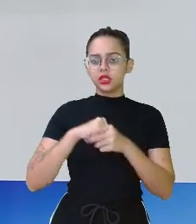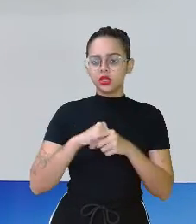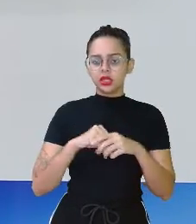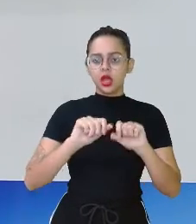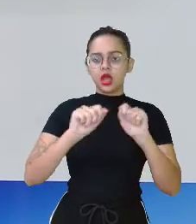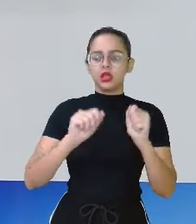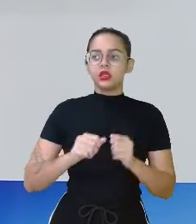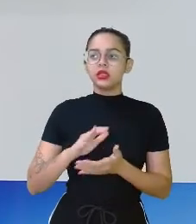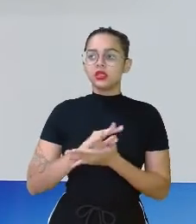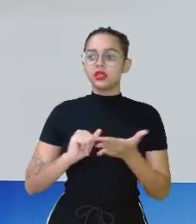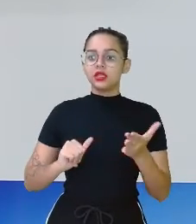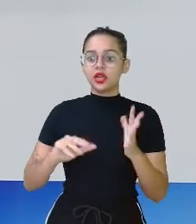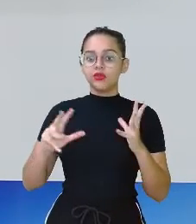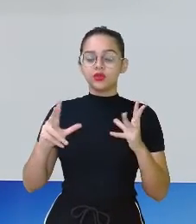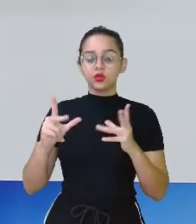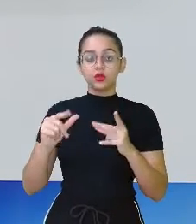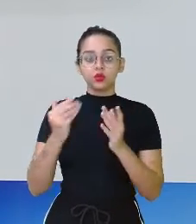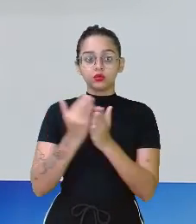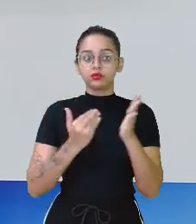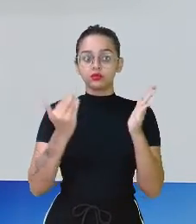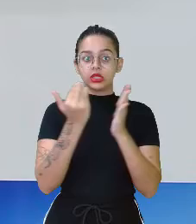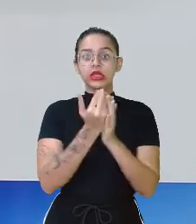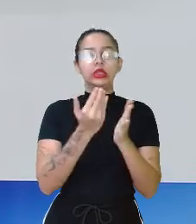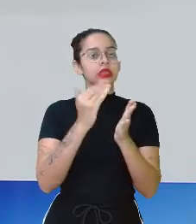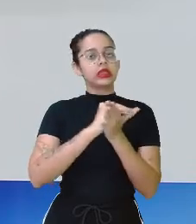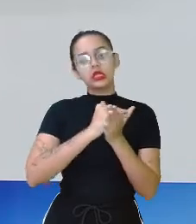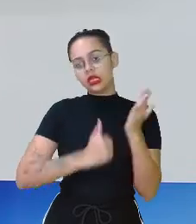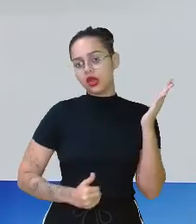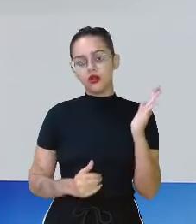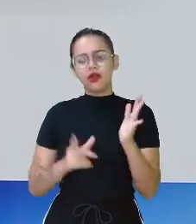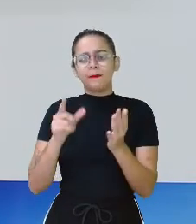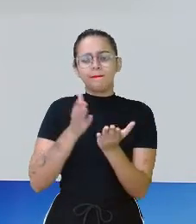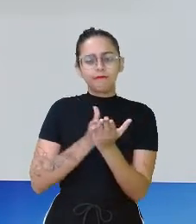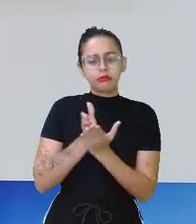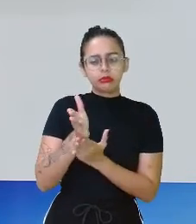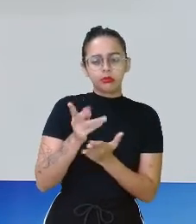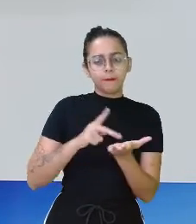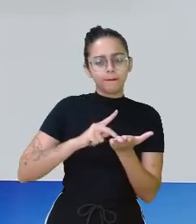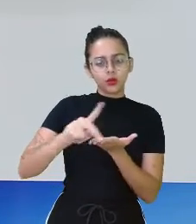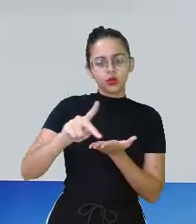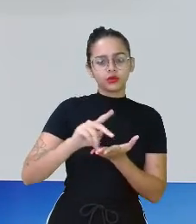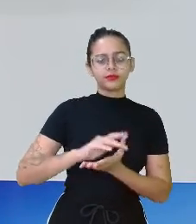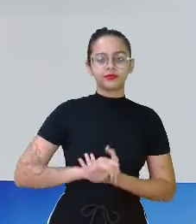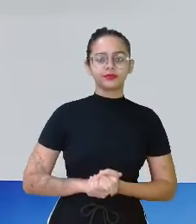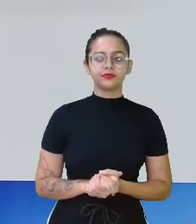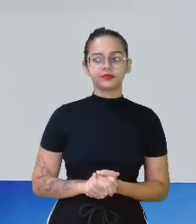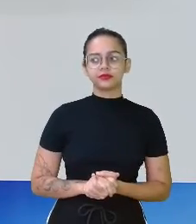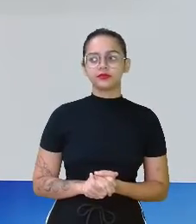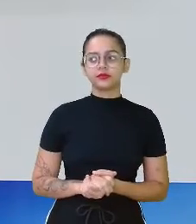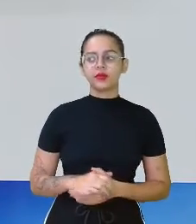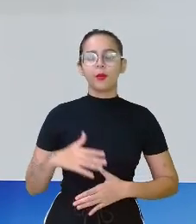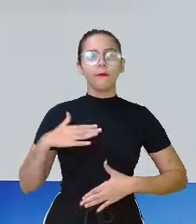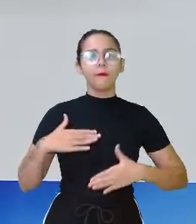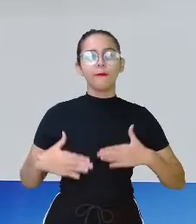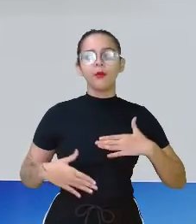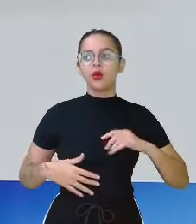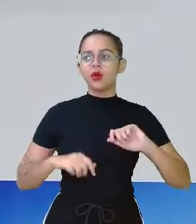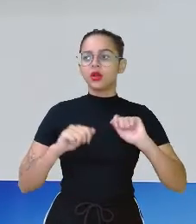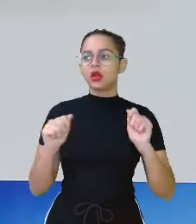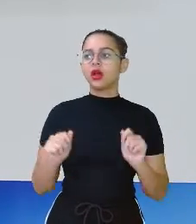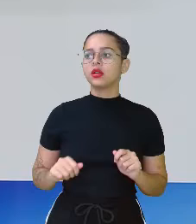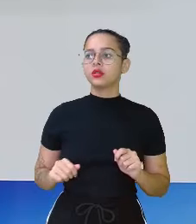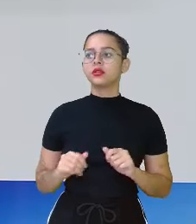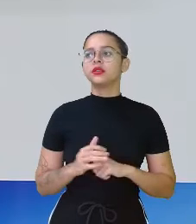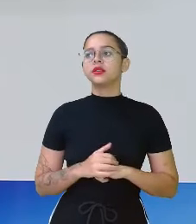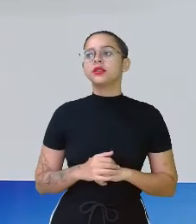tirava todo o excesso. Era coisa bem simples, bem pura, né? A body art, eu acho que eu